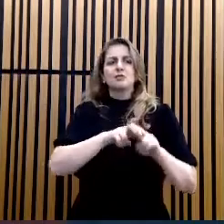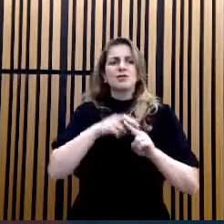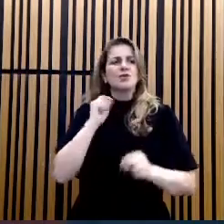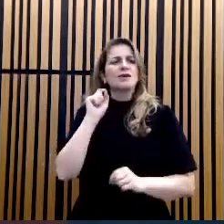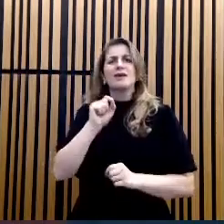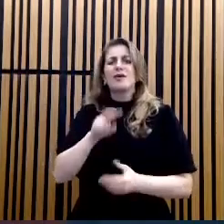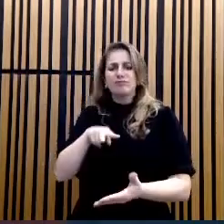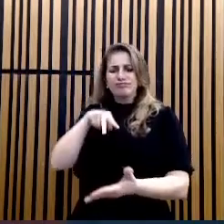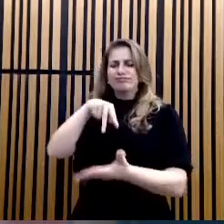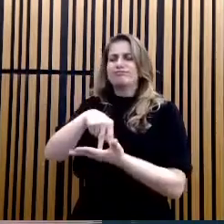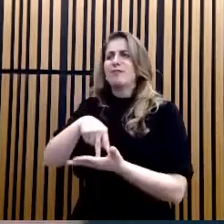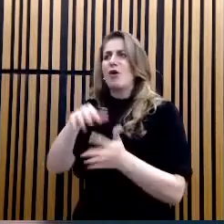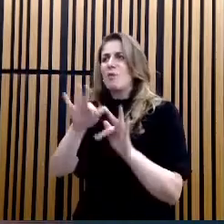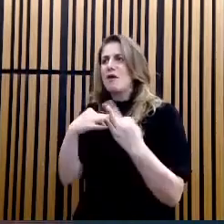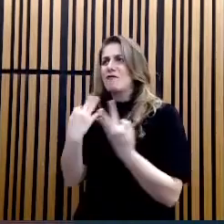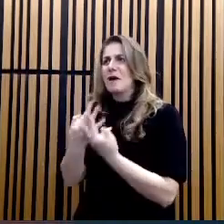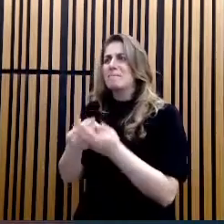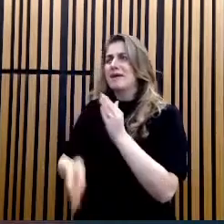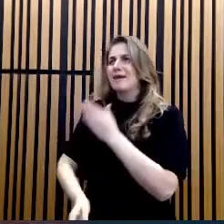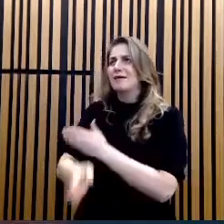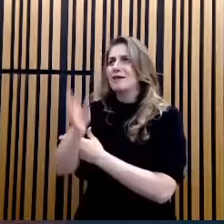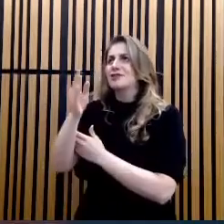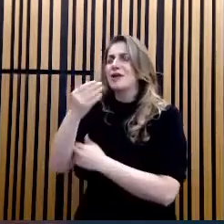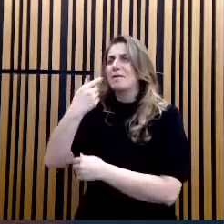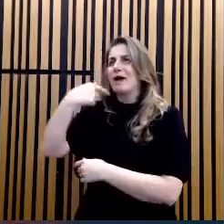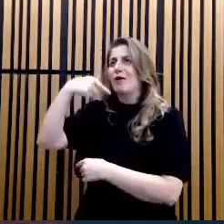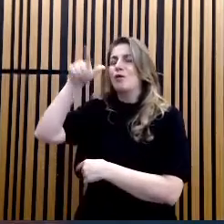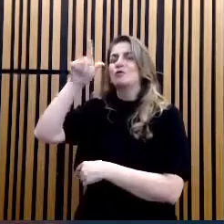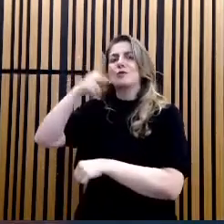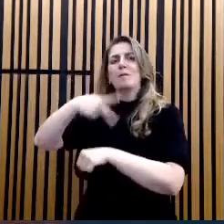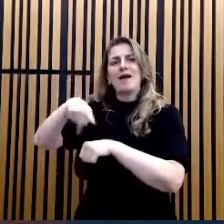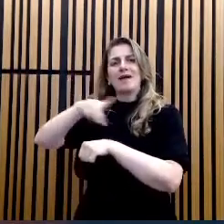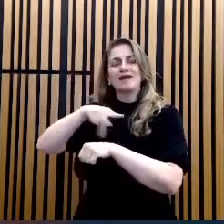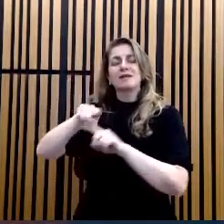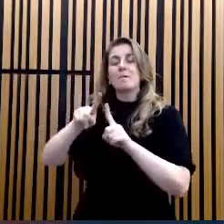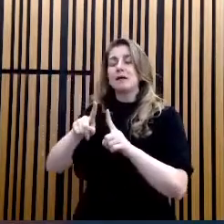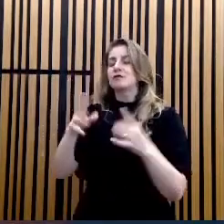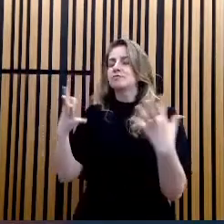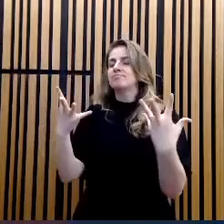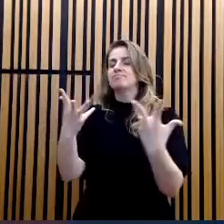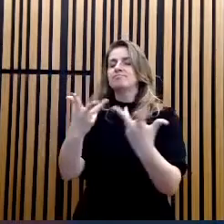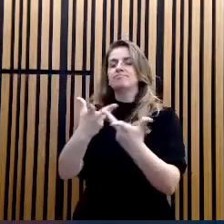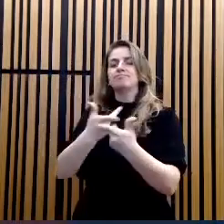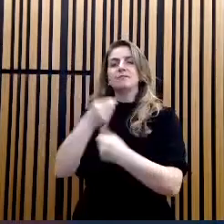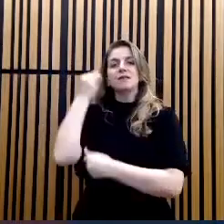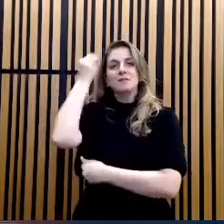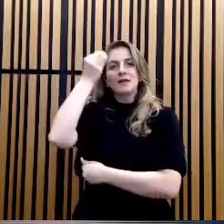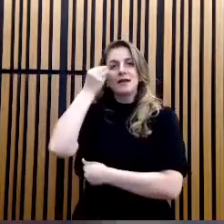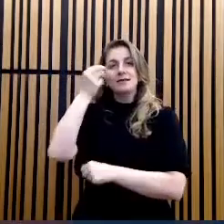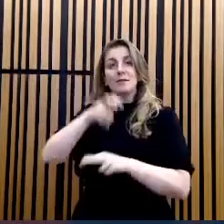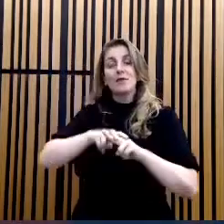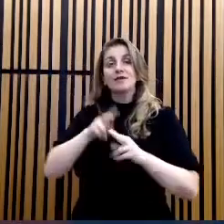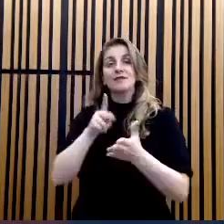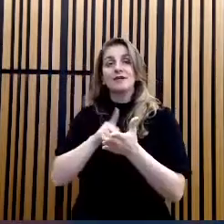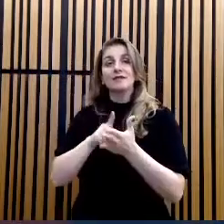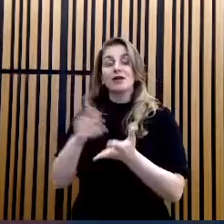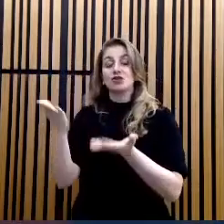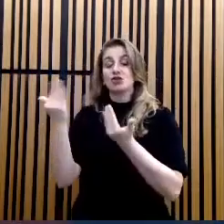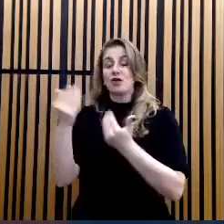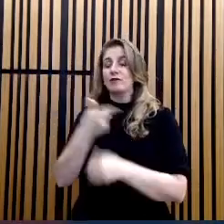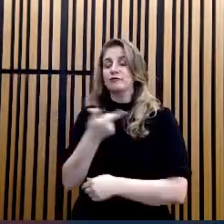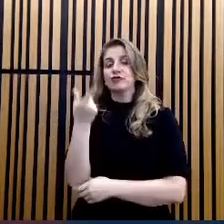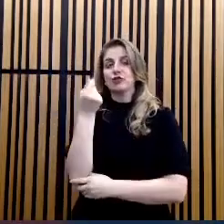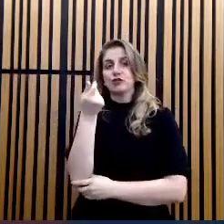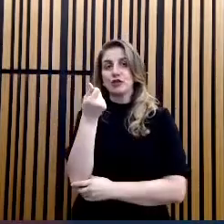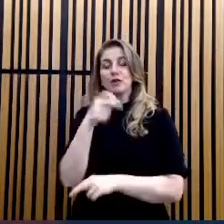estou fazendo aqui na casa de uma família? Mas foi tão incrível aquela experiência, porque eu não pude fazer quando eu era jovem, porque eu não tinha